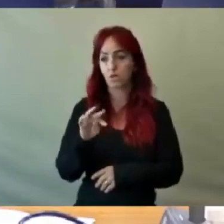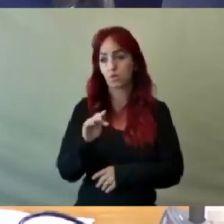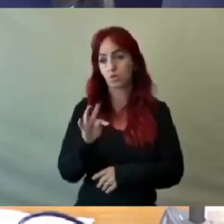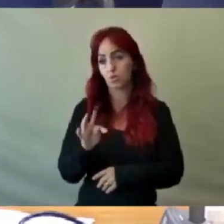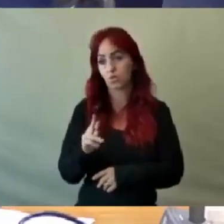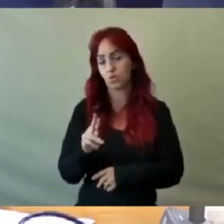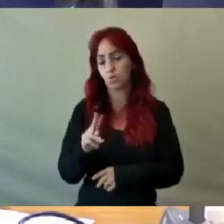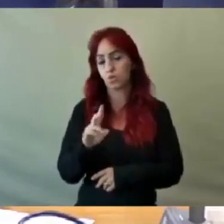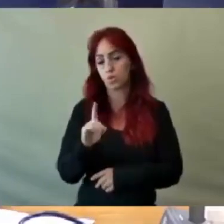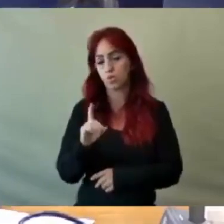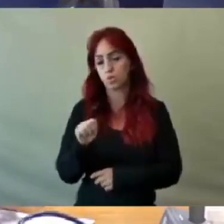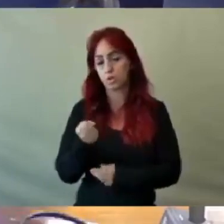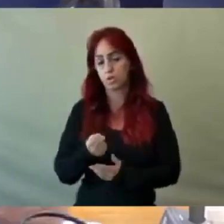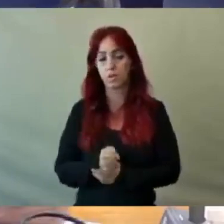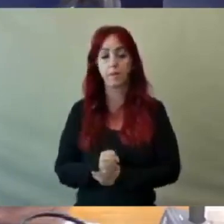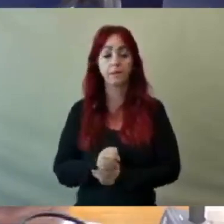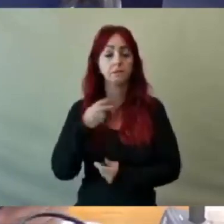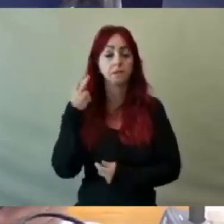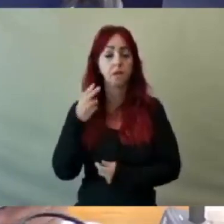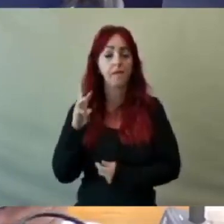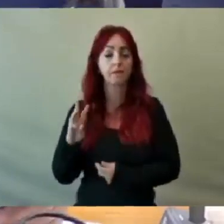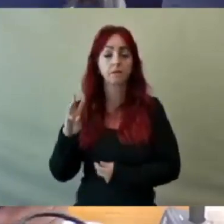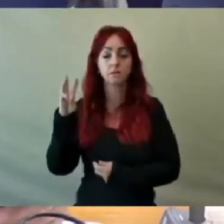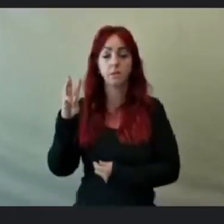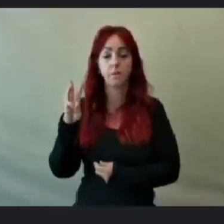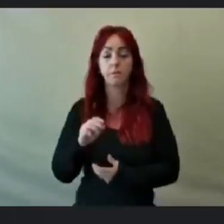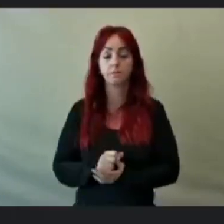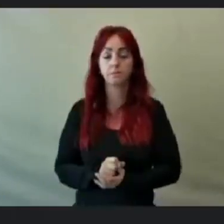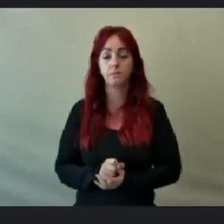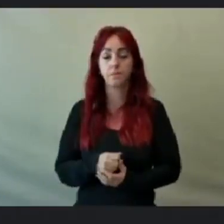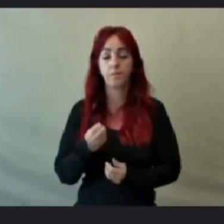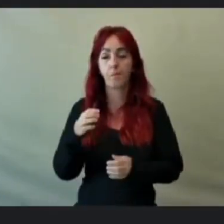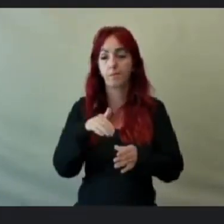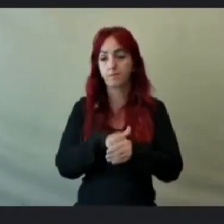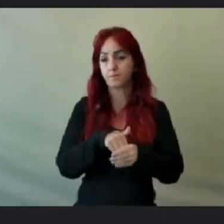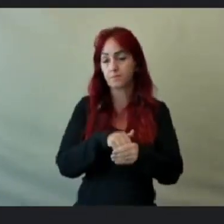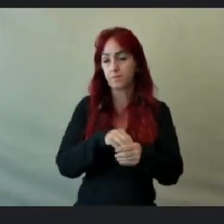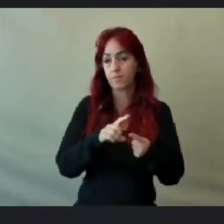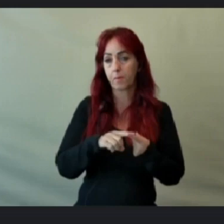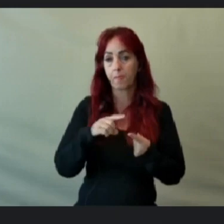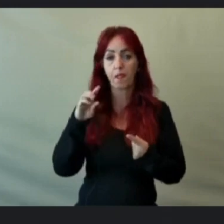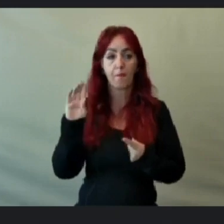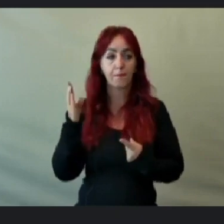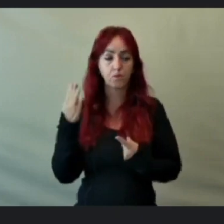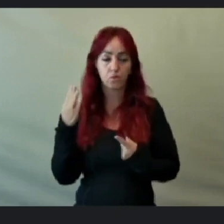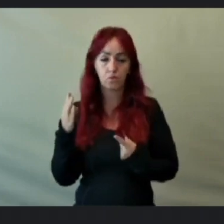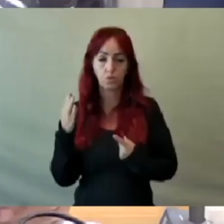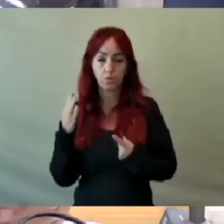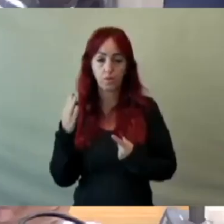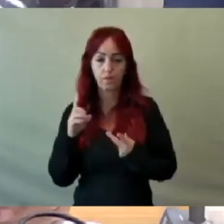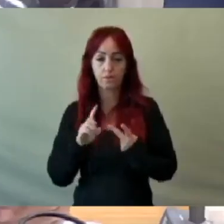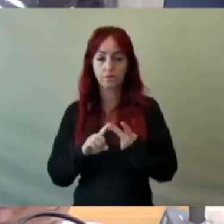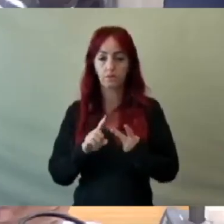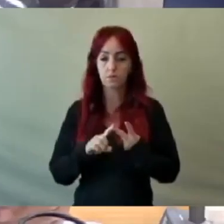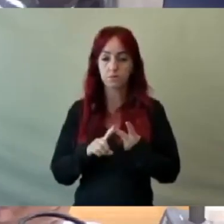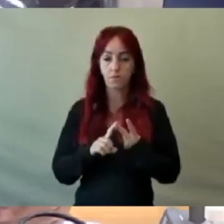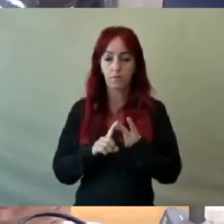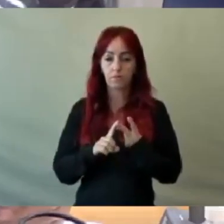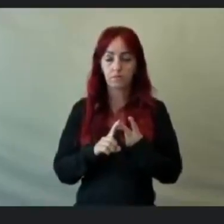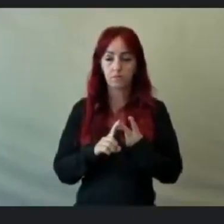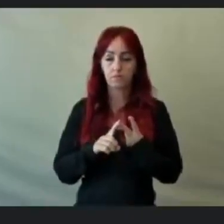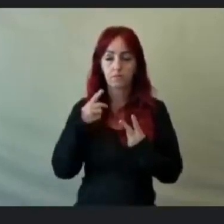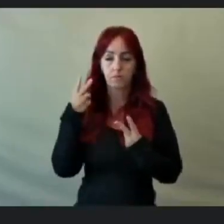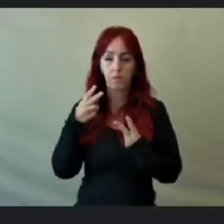em votação. Como vota, vereador doutor Bruno Pedralva? Com requerimento. Como vota, vereador doutor Célio